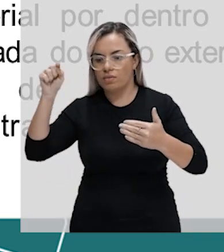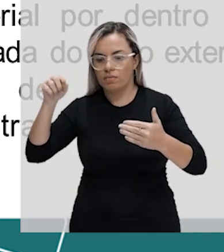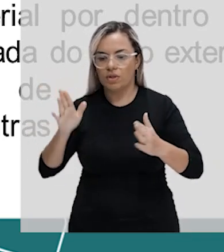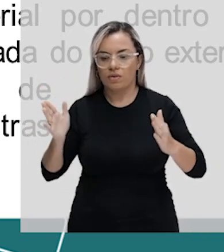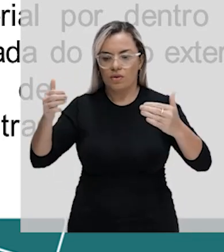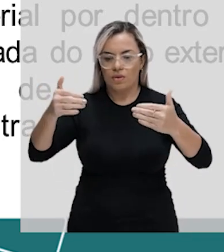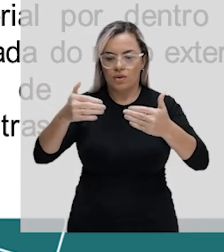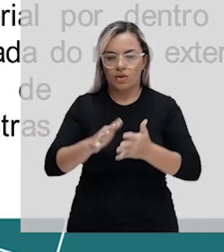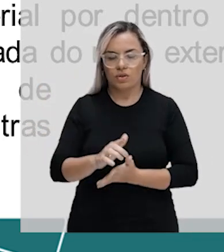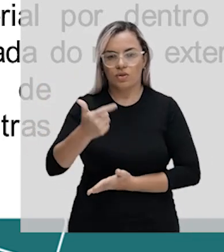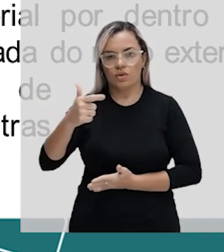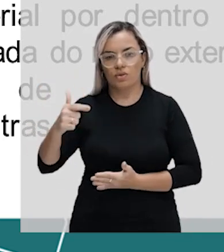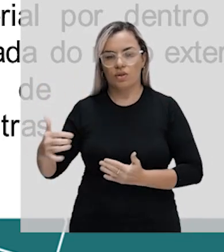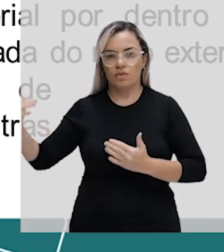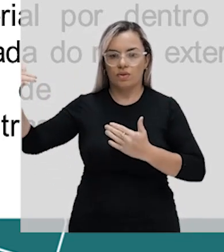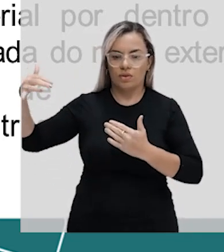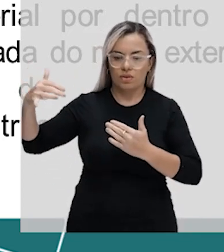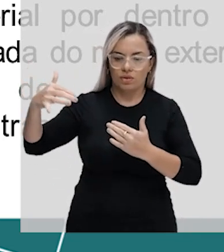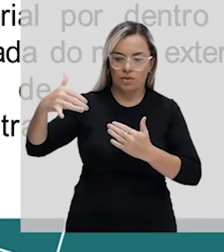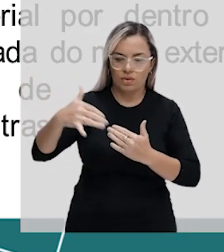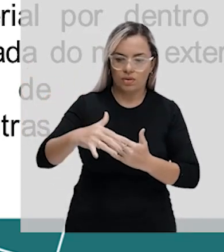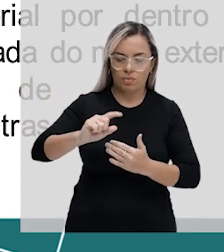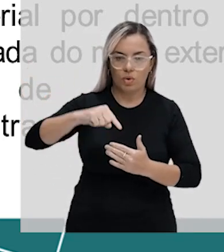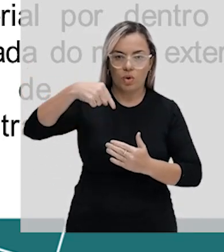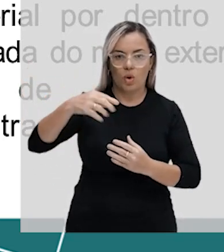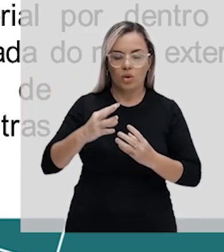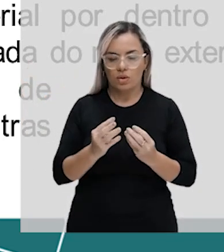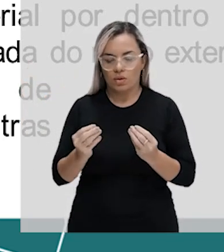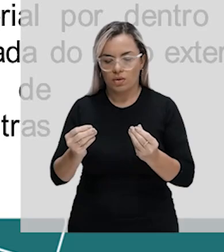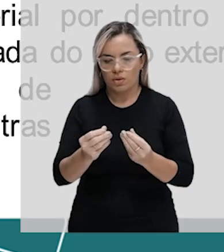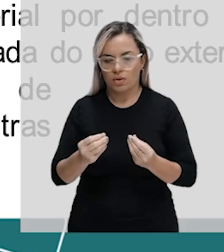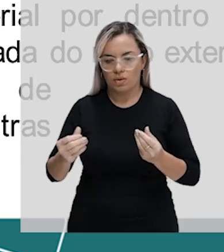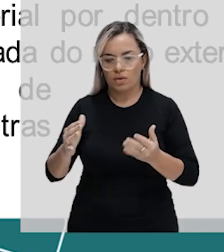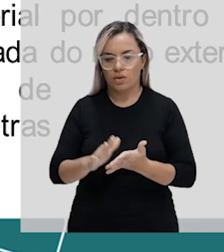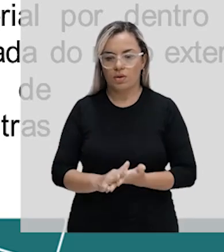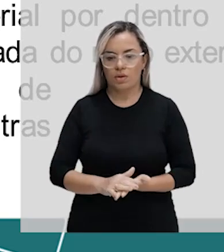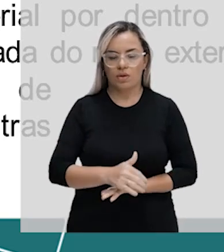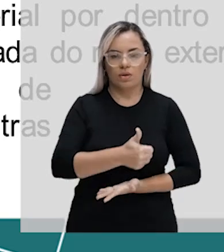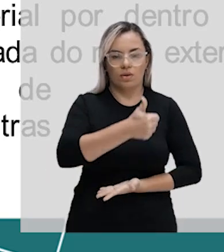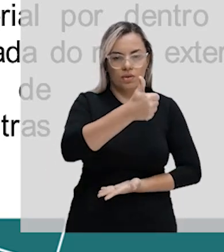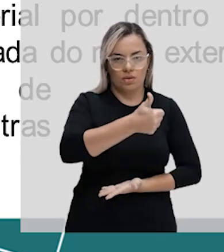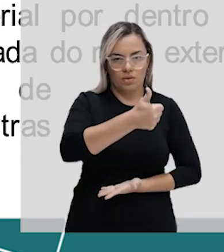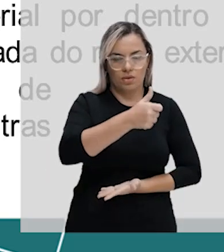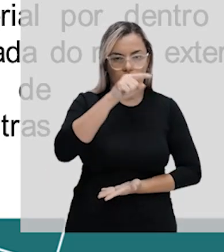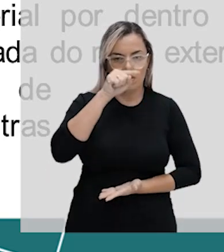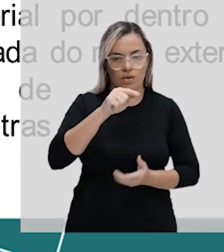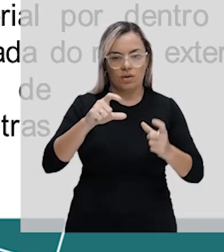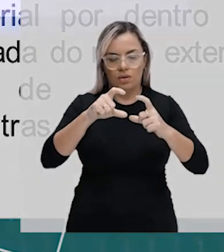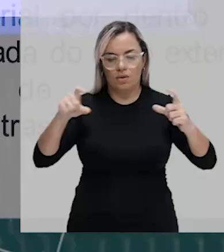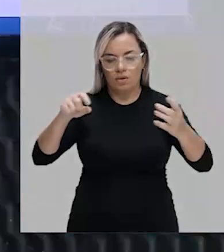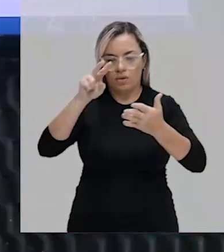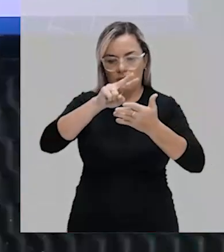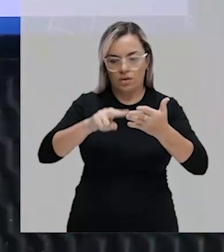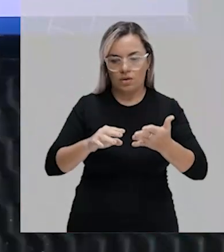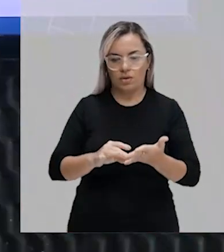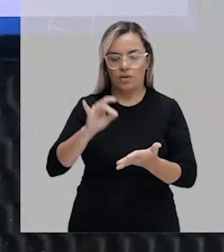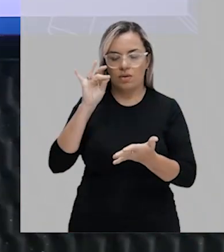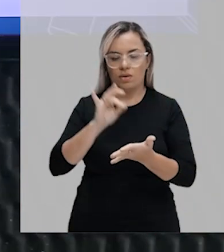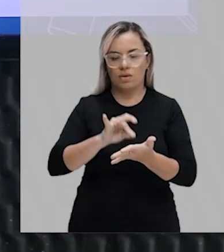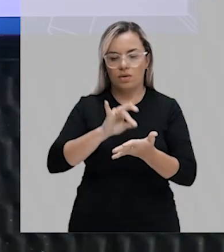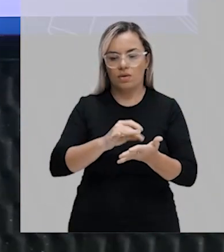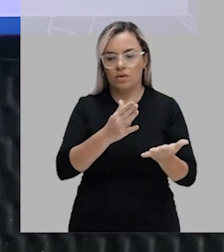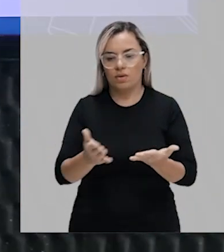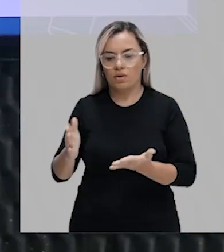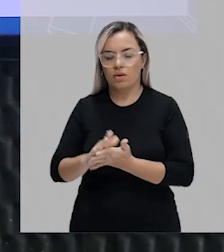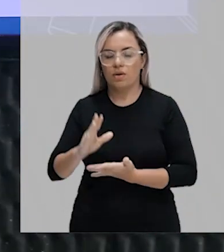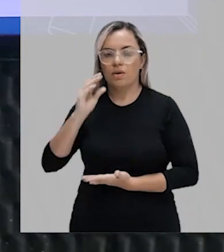possibilidade de contaminação com outras substâncias. Tá? Essa primeira afirmativa ela vai ser verdadeira, por quê? Que